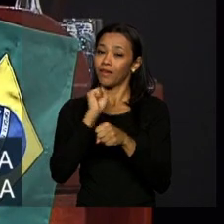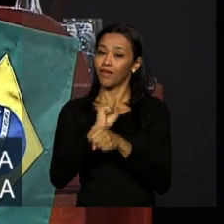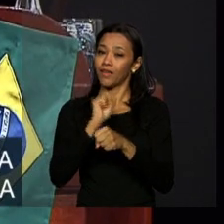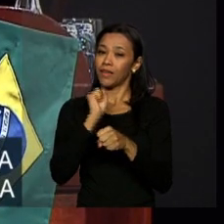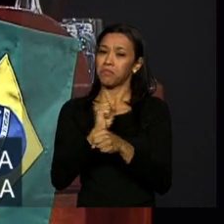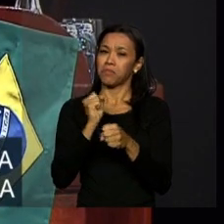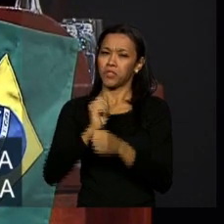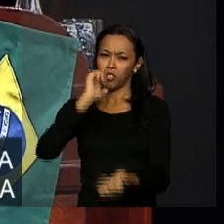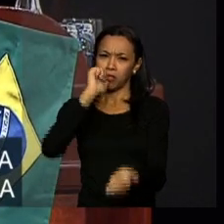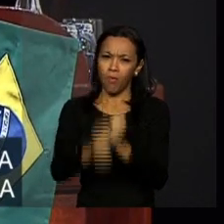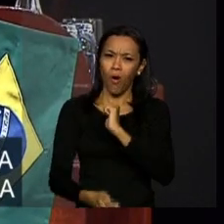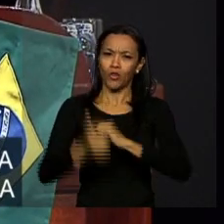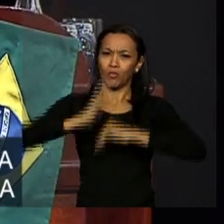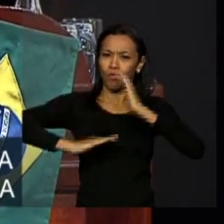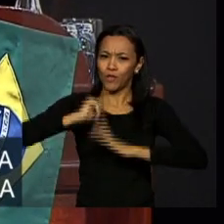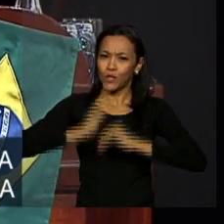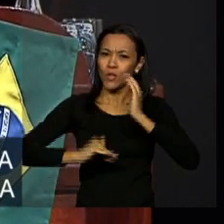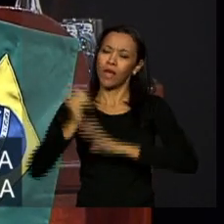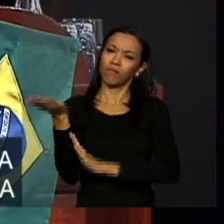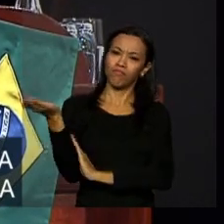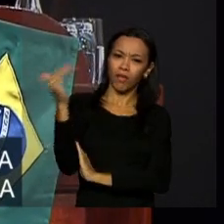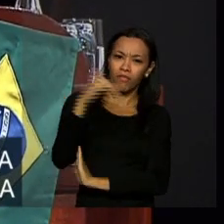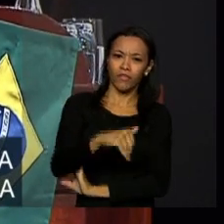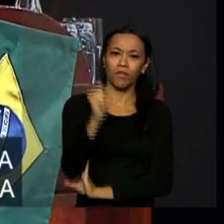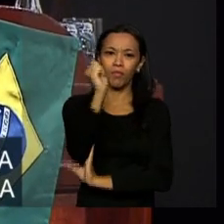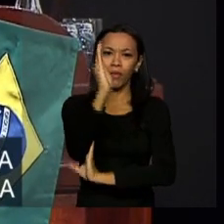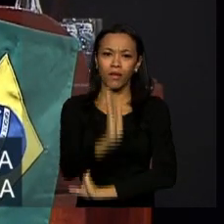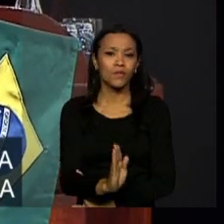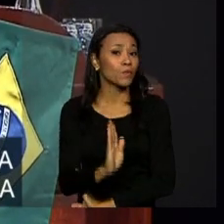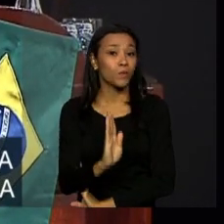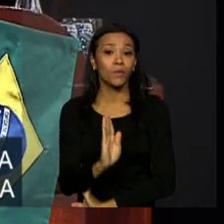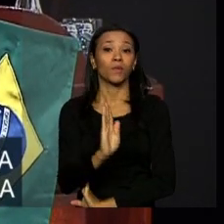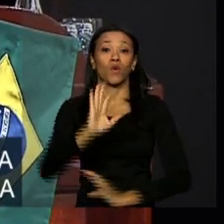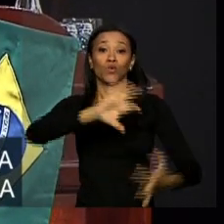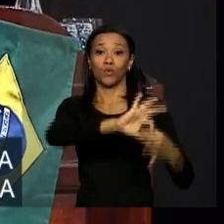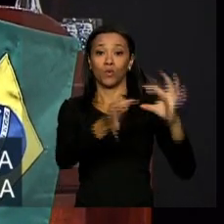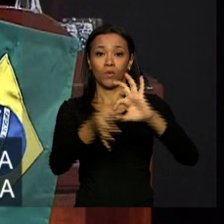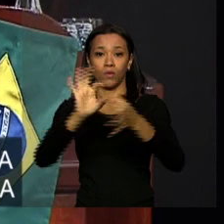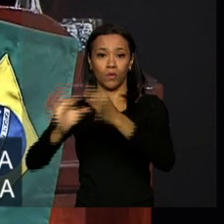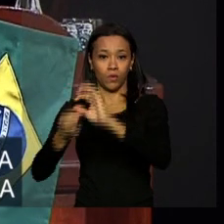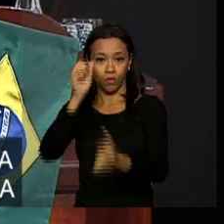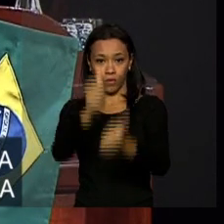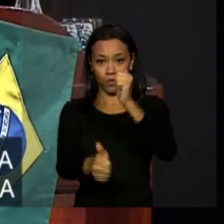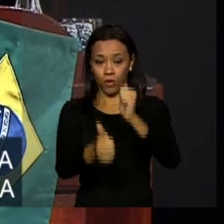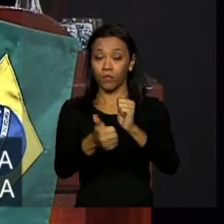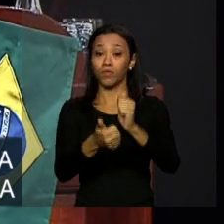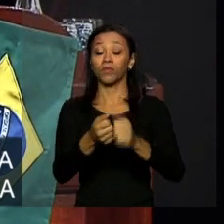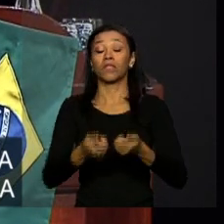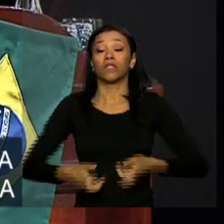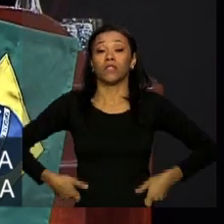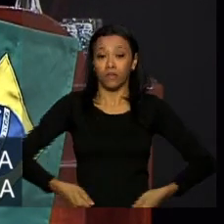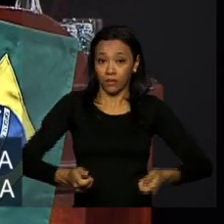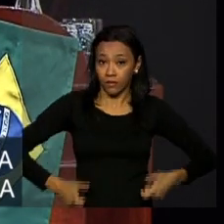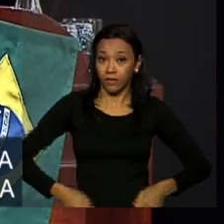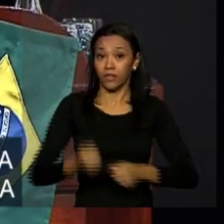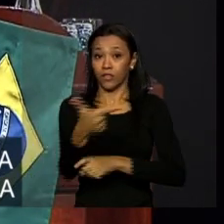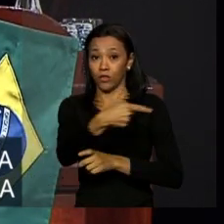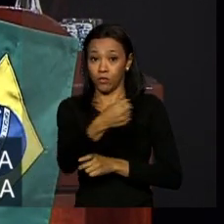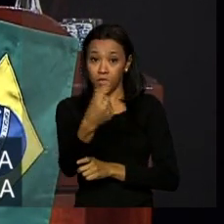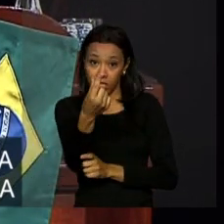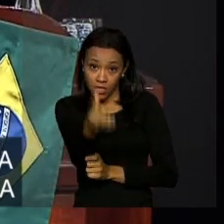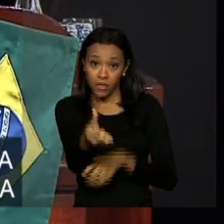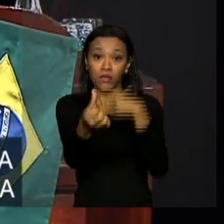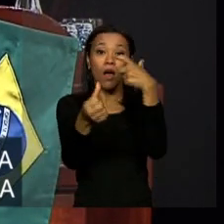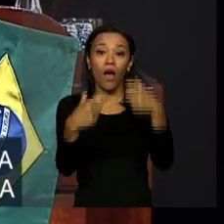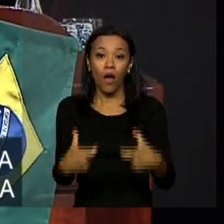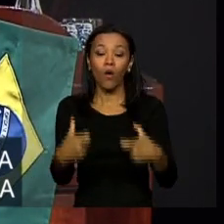os atletas e visitantes suecos para a realização dos Jogos Olímpicos e paralímpicos de 2016 no